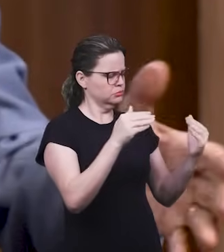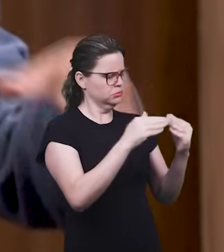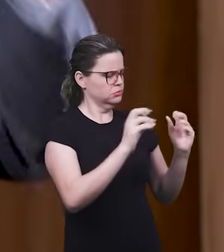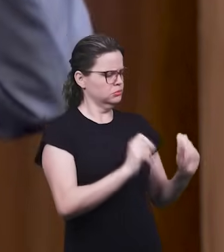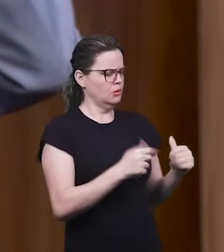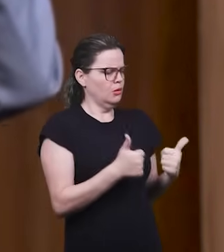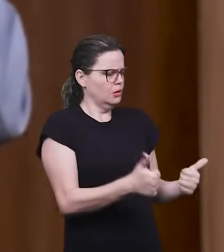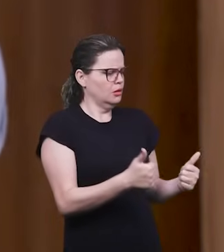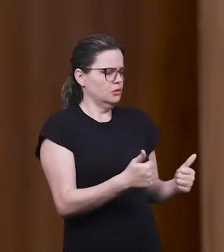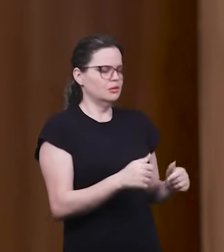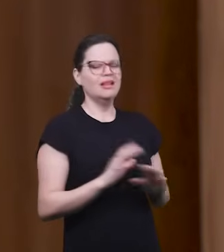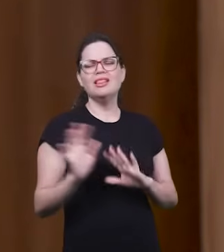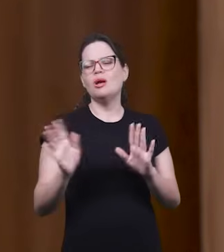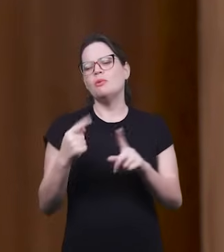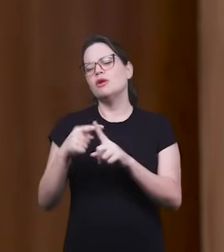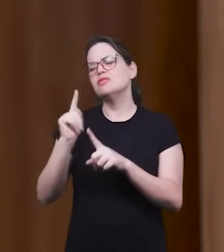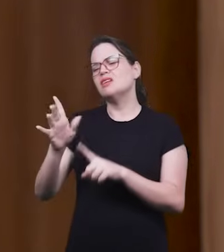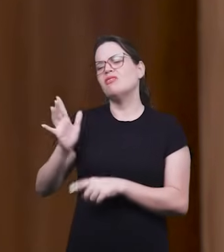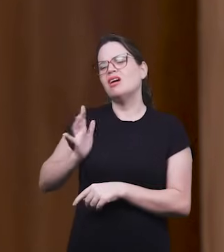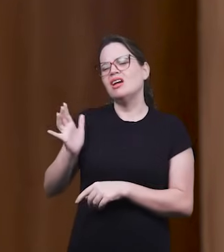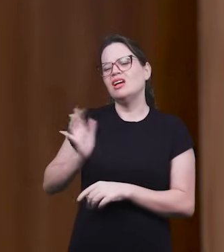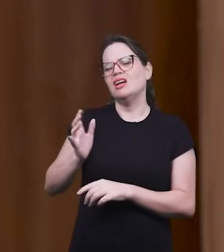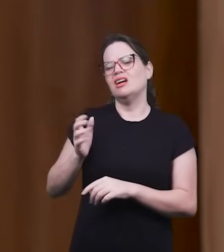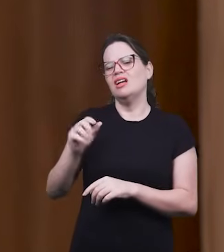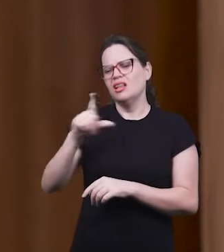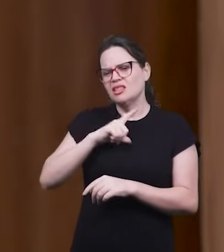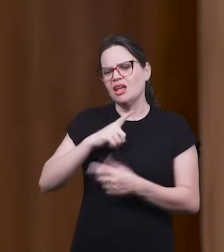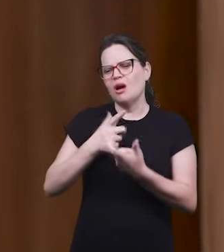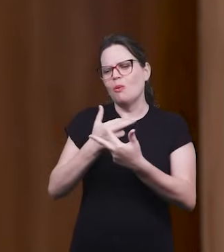você tem certas mordomias, certas coisas.